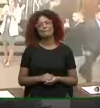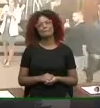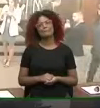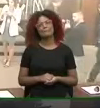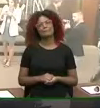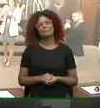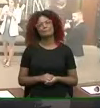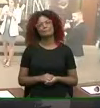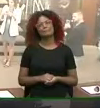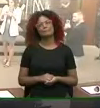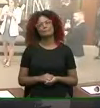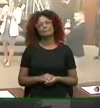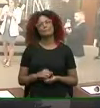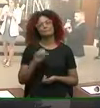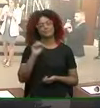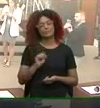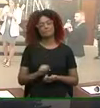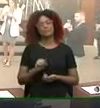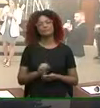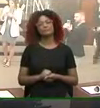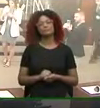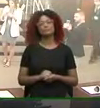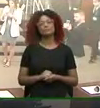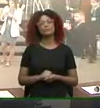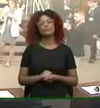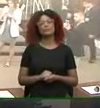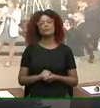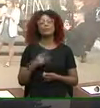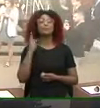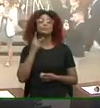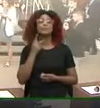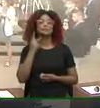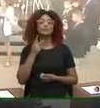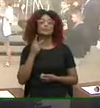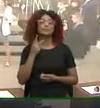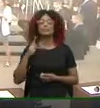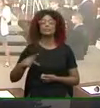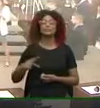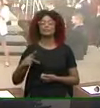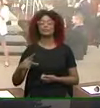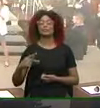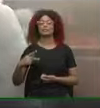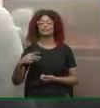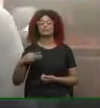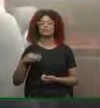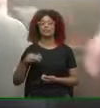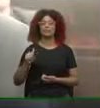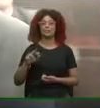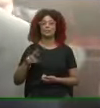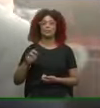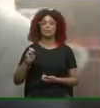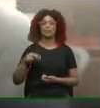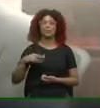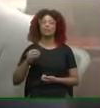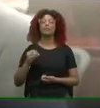Deputado. Sim, está concedido, deputado. Presidente Marenco, deputado Rodrigo Maroni, em nome da bancada do